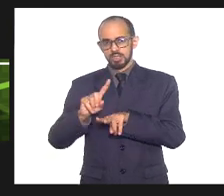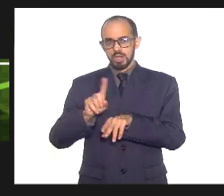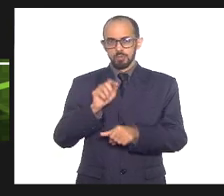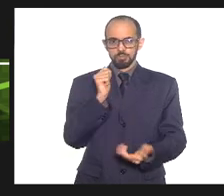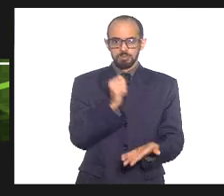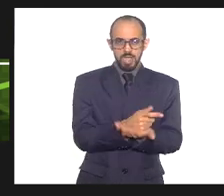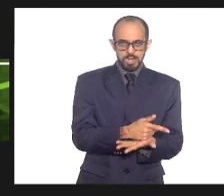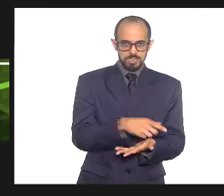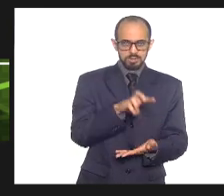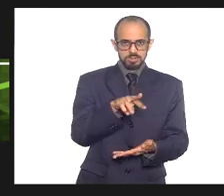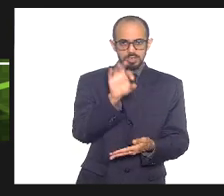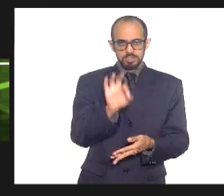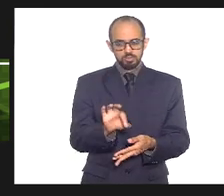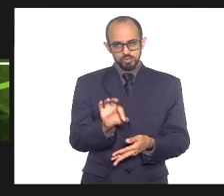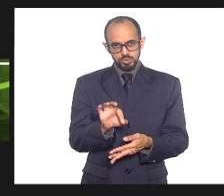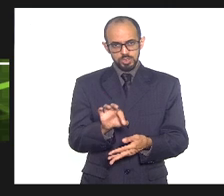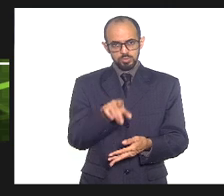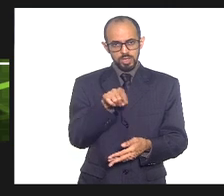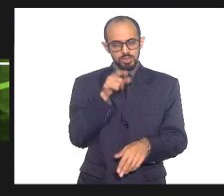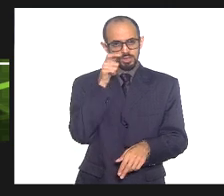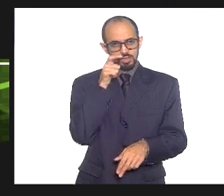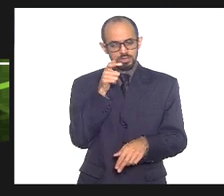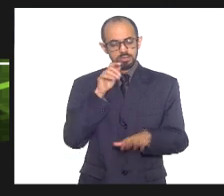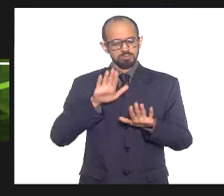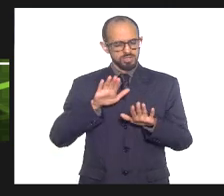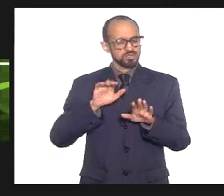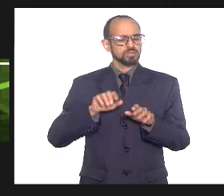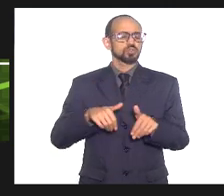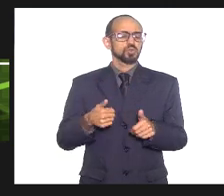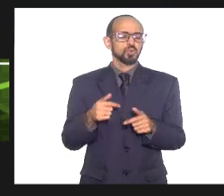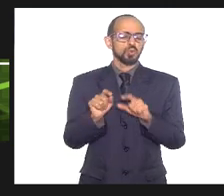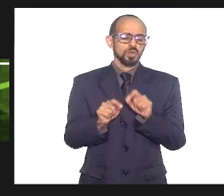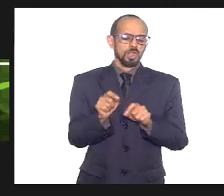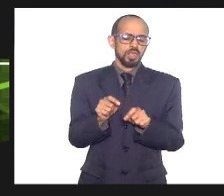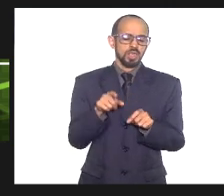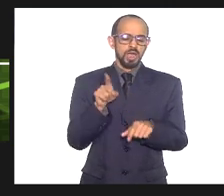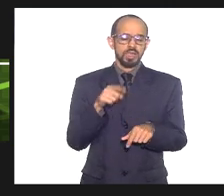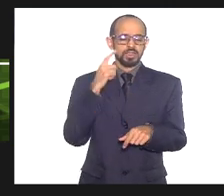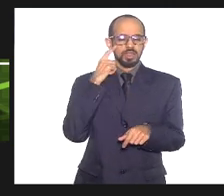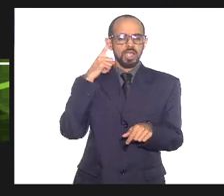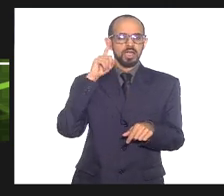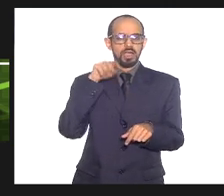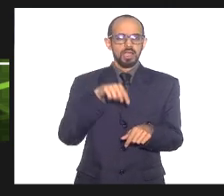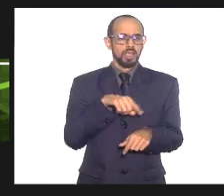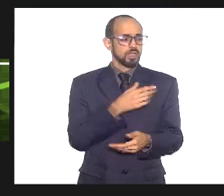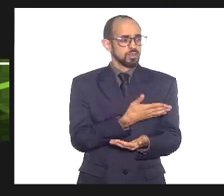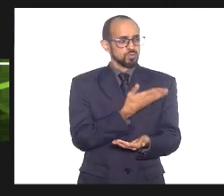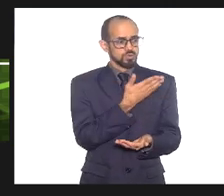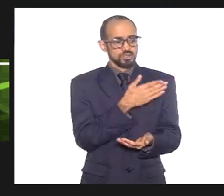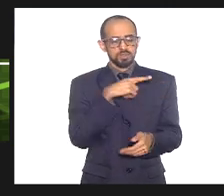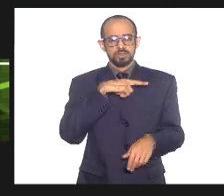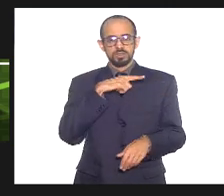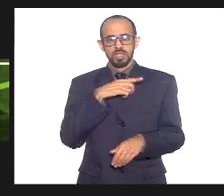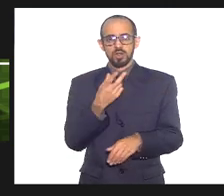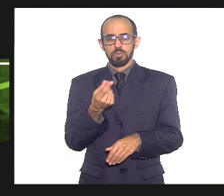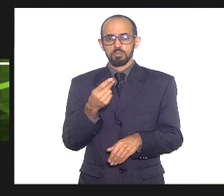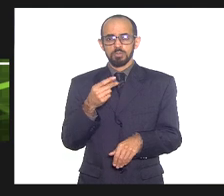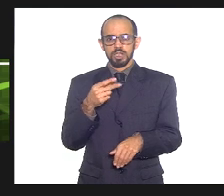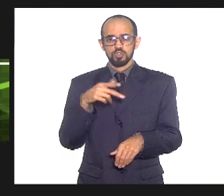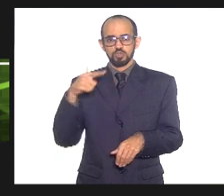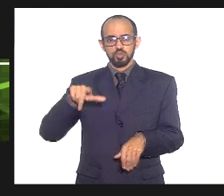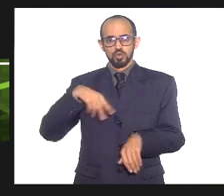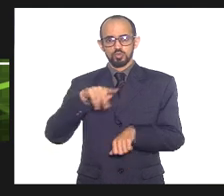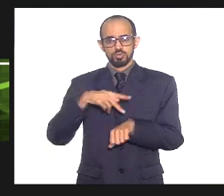é interessante, vamos lá, né? Mas, enfim, a expectativa é que vocês, sendo uma empresa internacional, possam dar